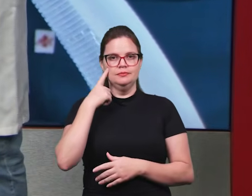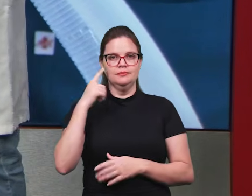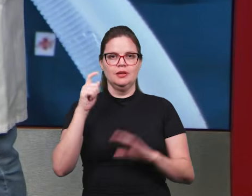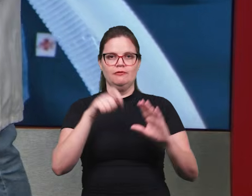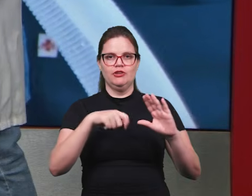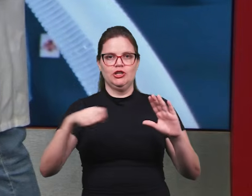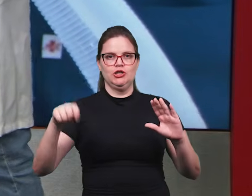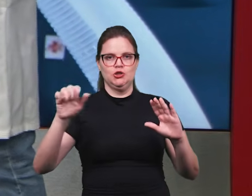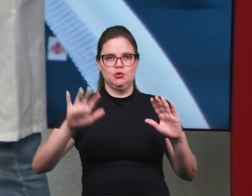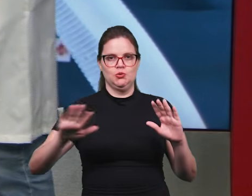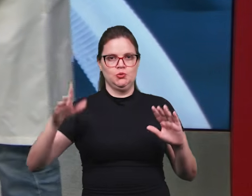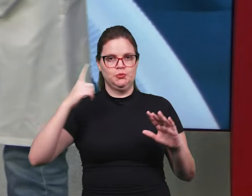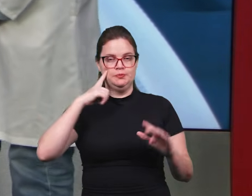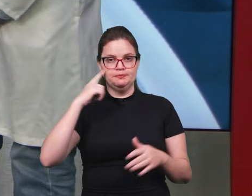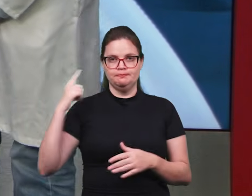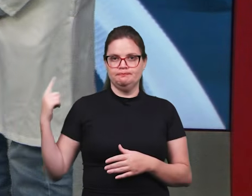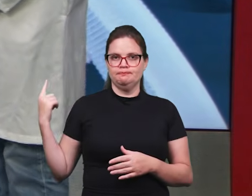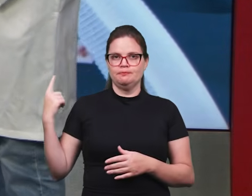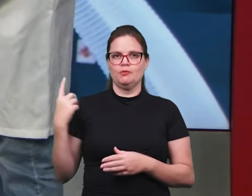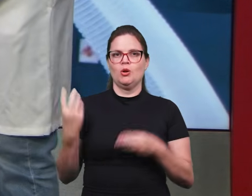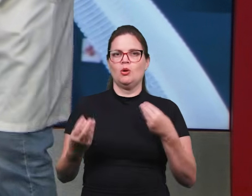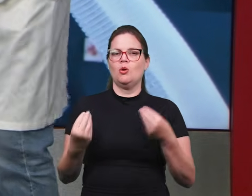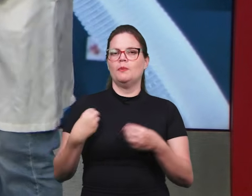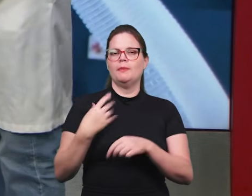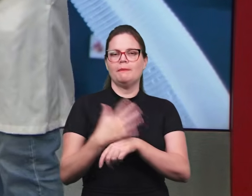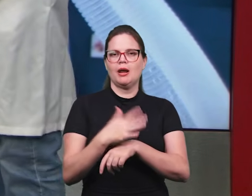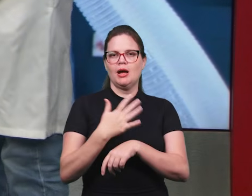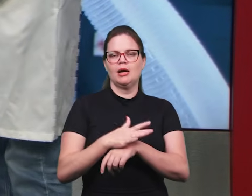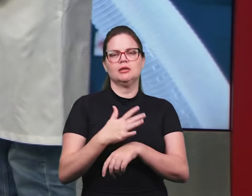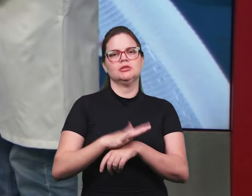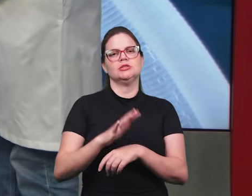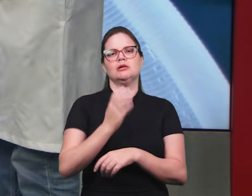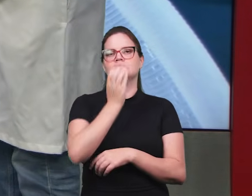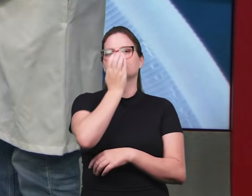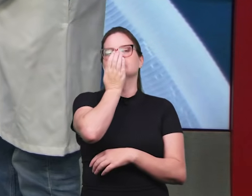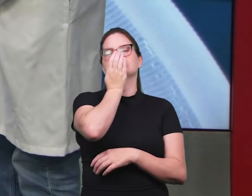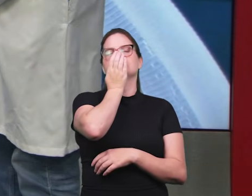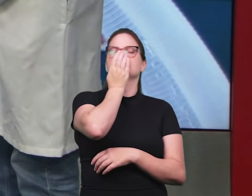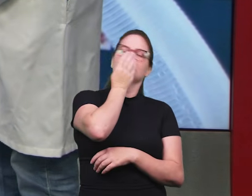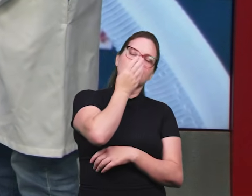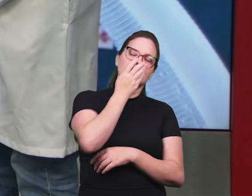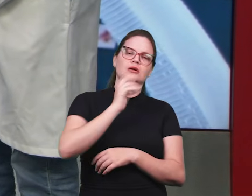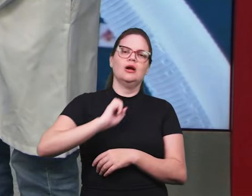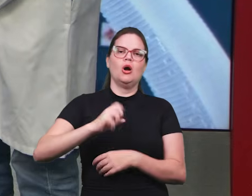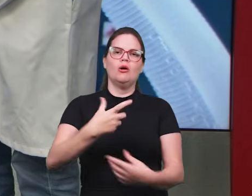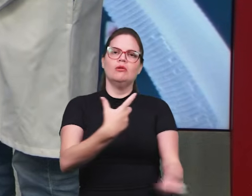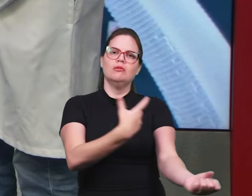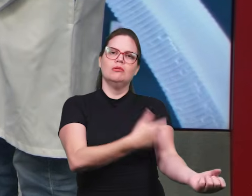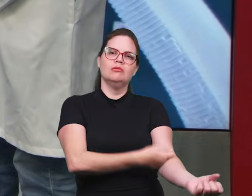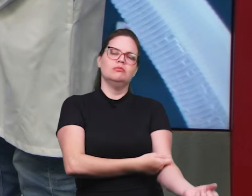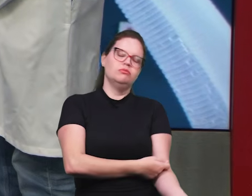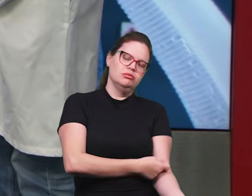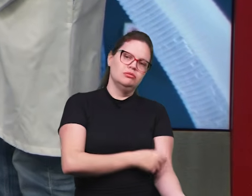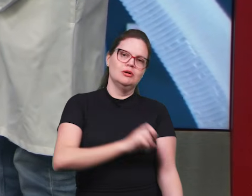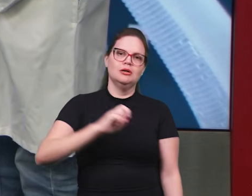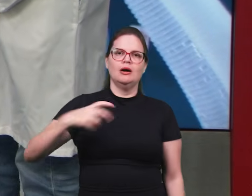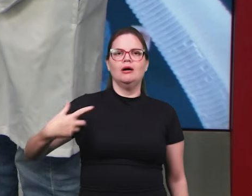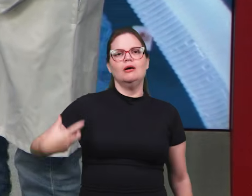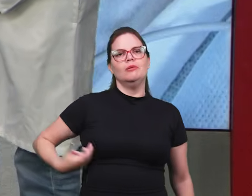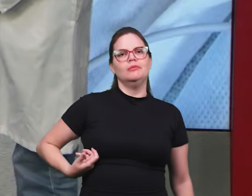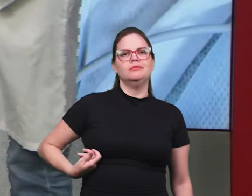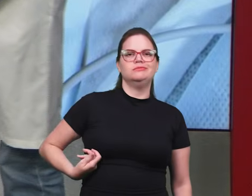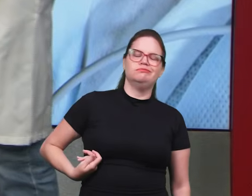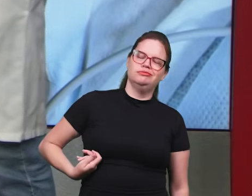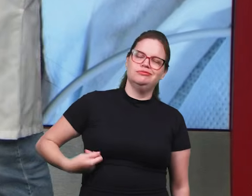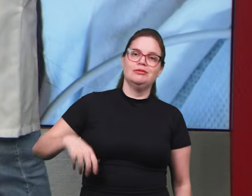alguns vídeos aqui atrás, né, a respeito da prática anestésica aqui, né? E aí a gente vai entrando e você vai